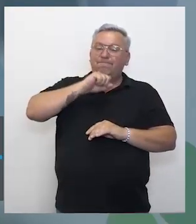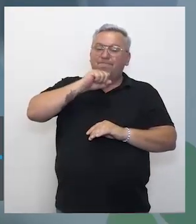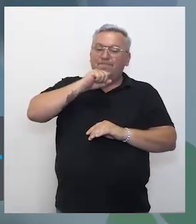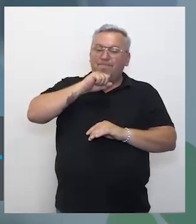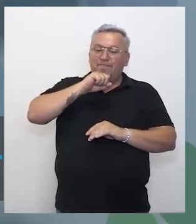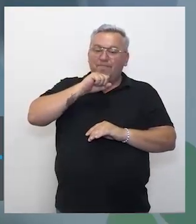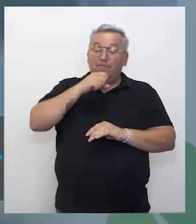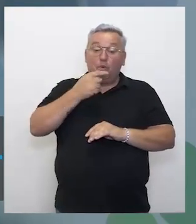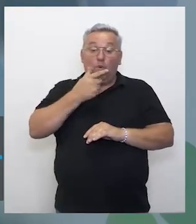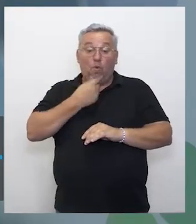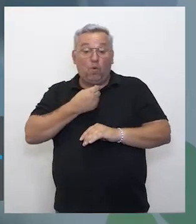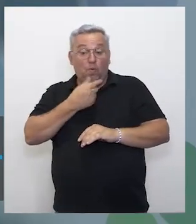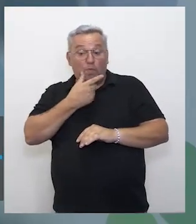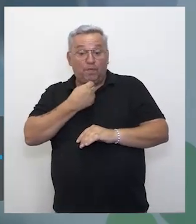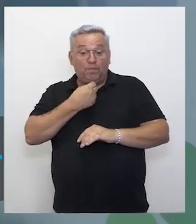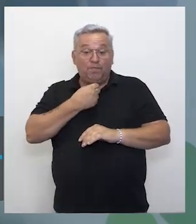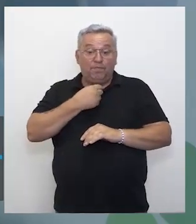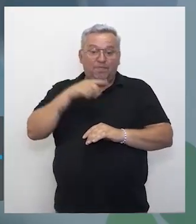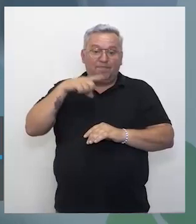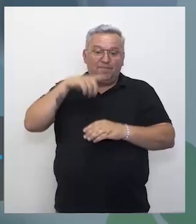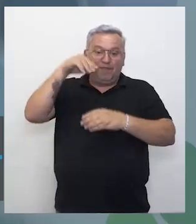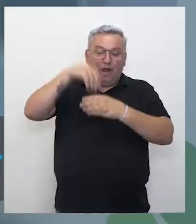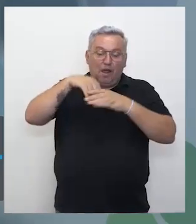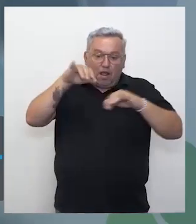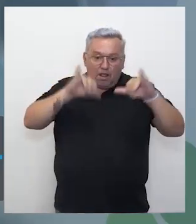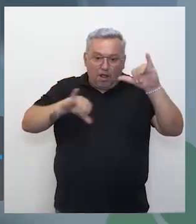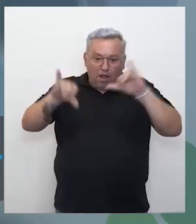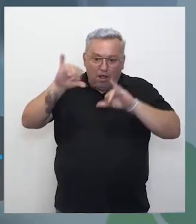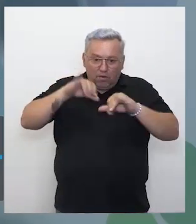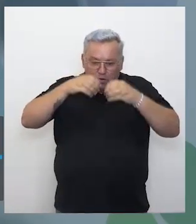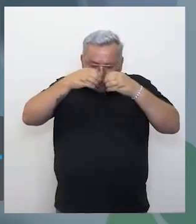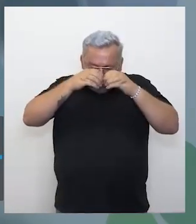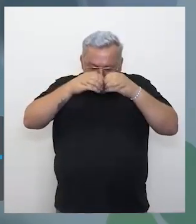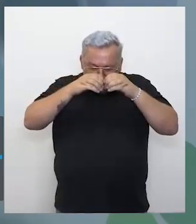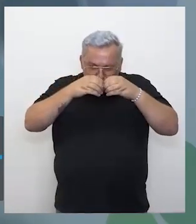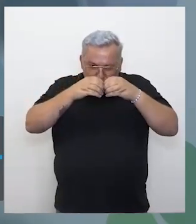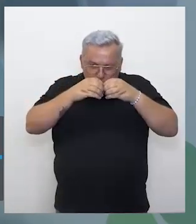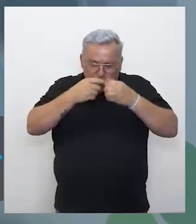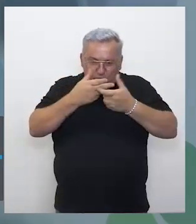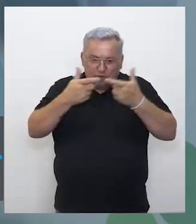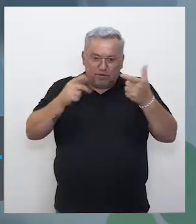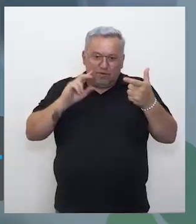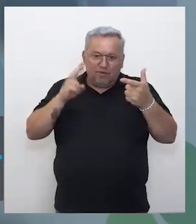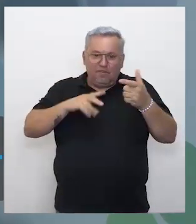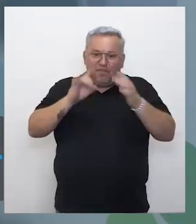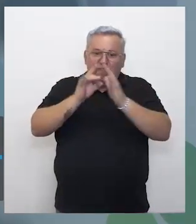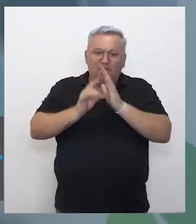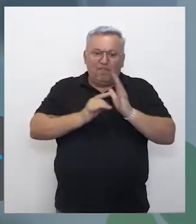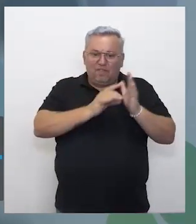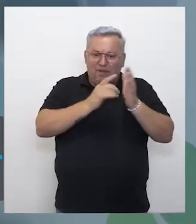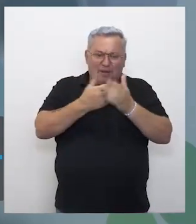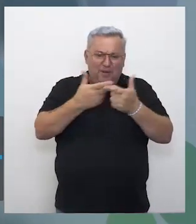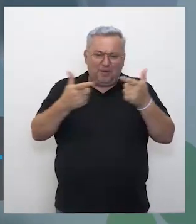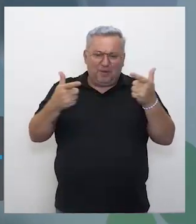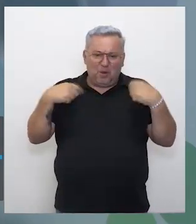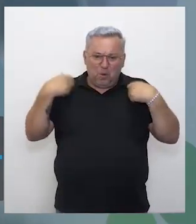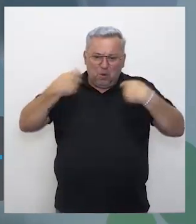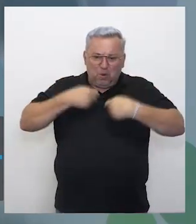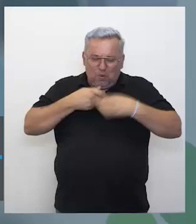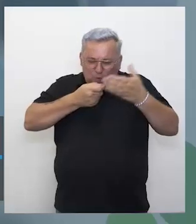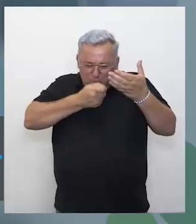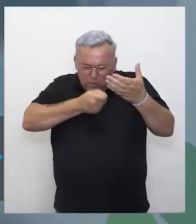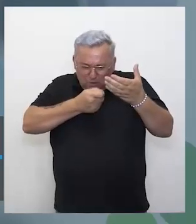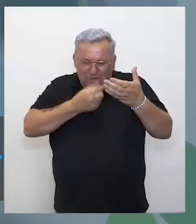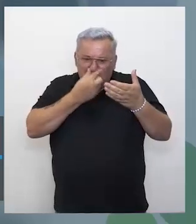são homens e estão aí dentro de laboratórios, como a Fabi falou, cheio de vidros, lupas